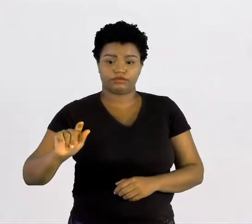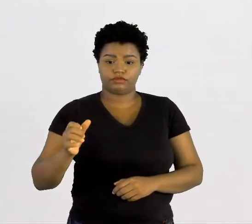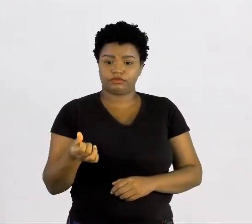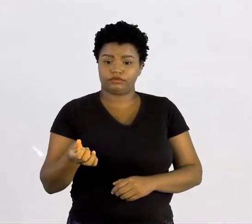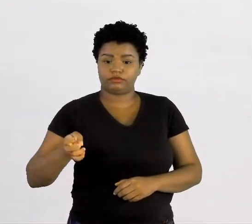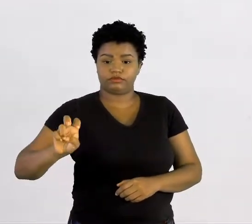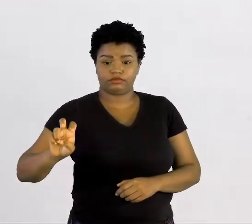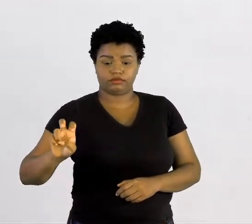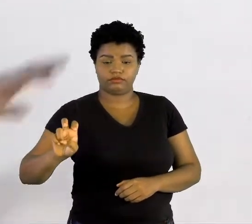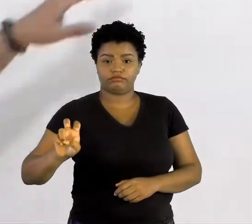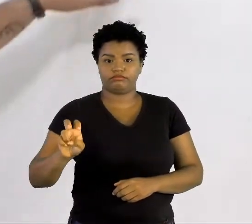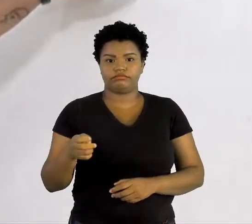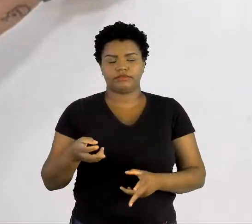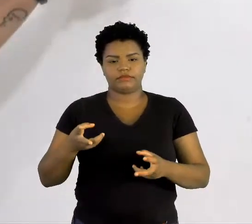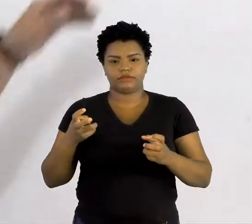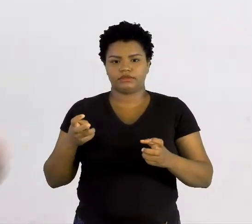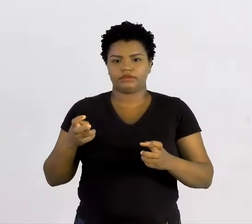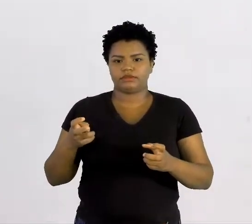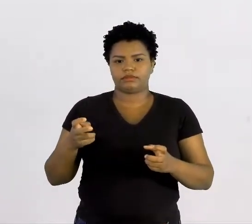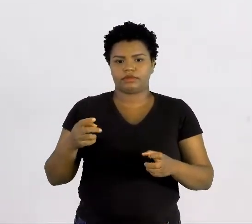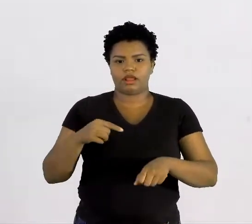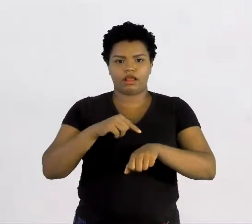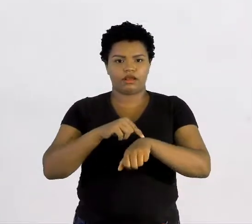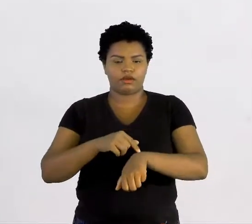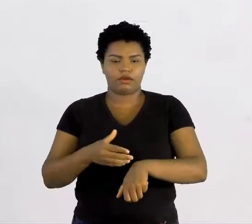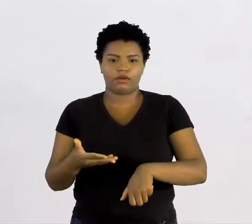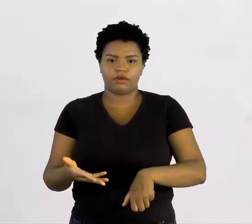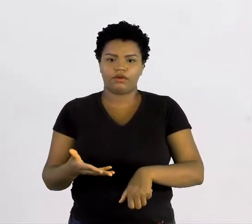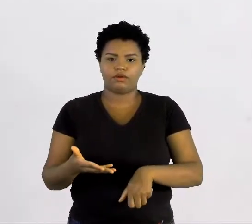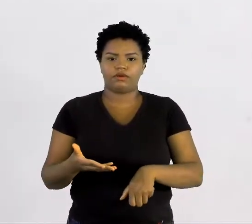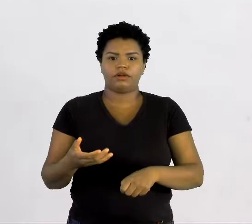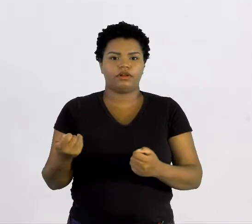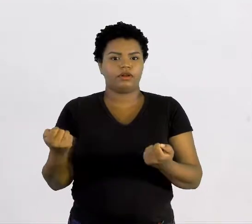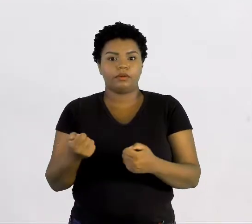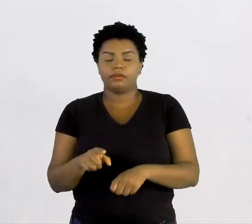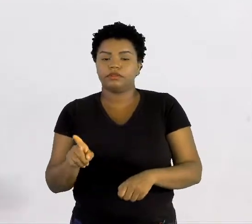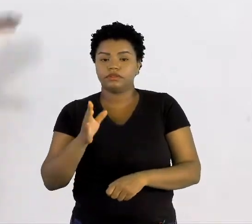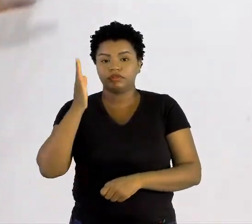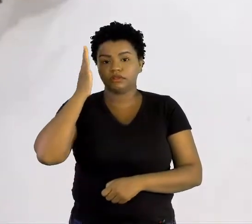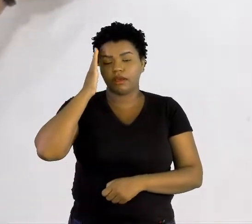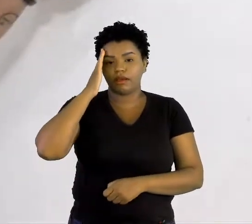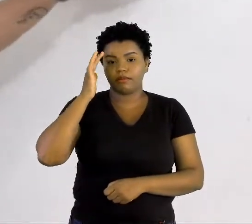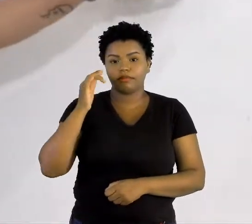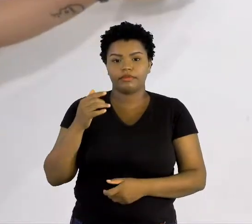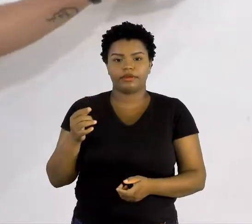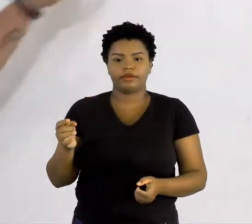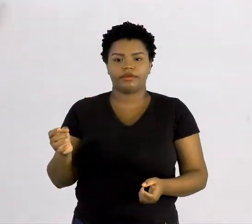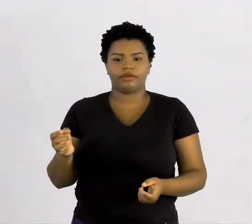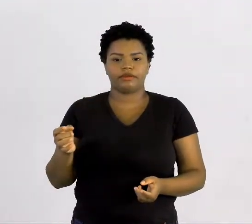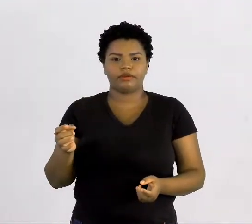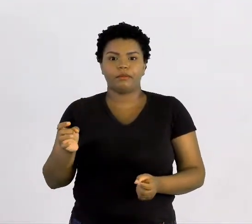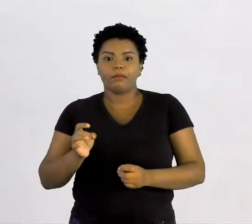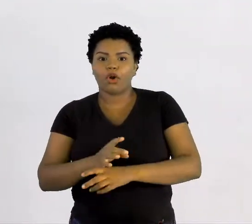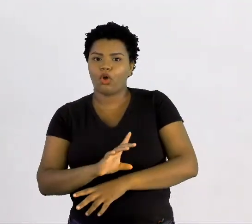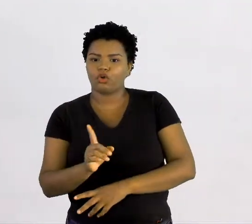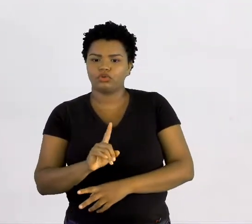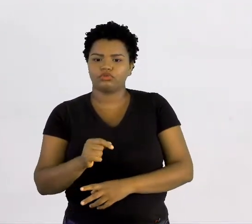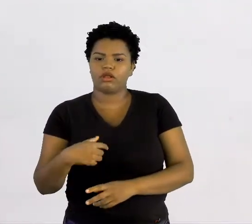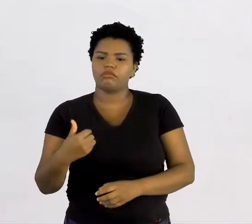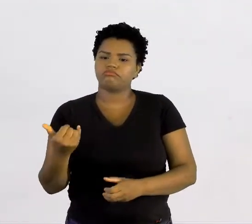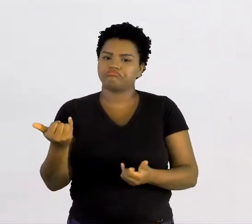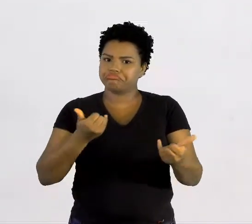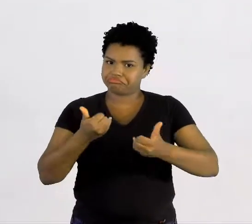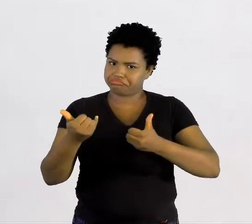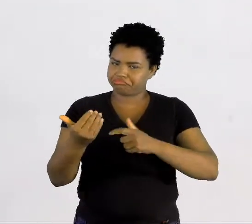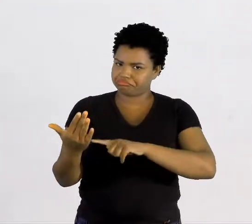Então observa, nesse momento eu não preciso saber de cor. Ou ele vai me dar informação assim, tudo